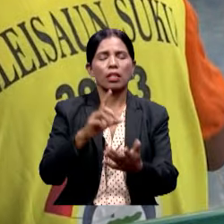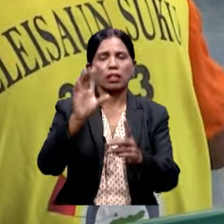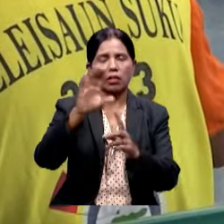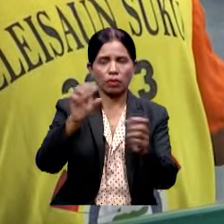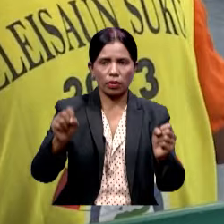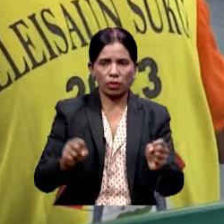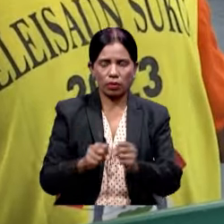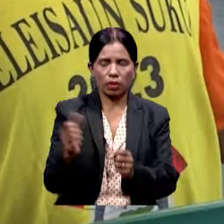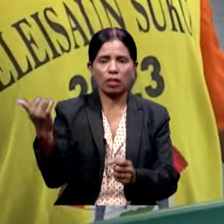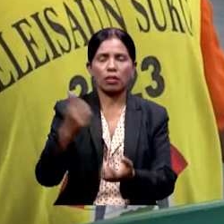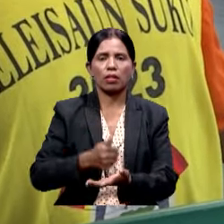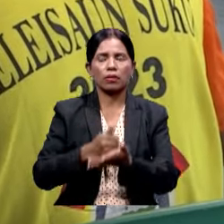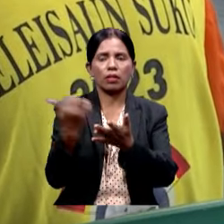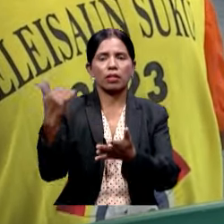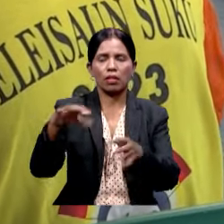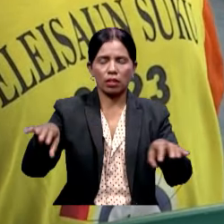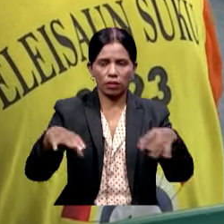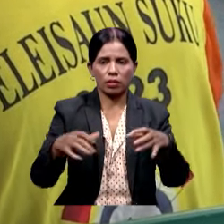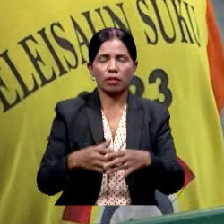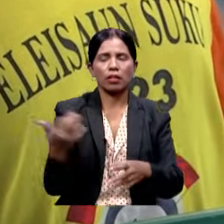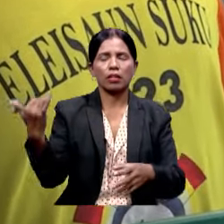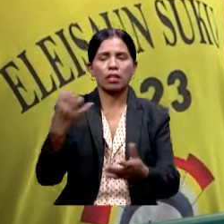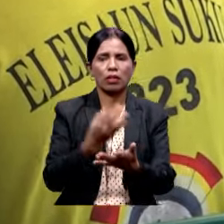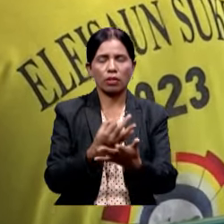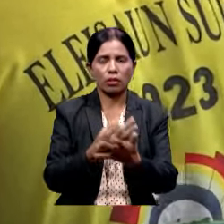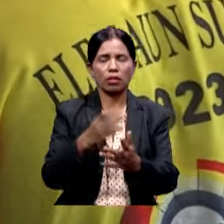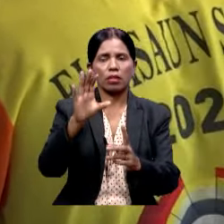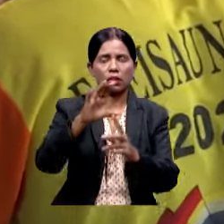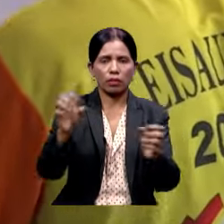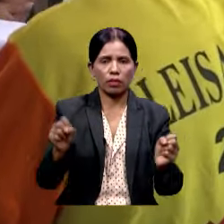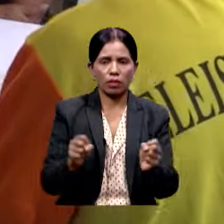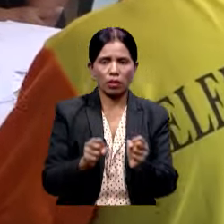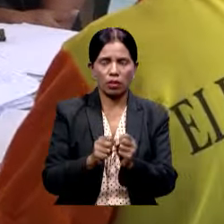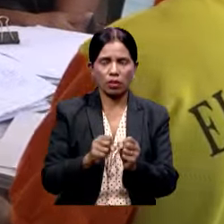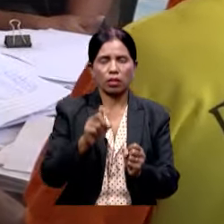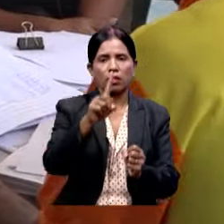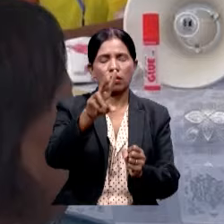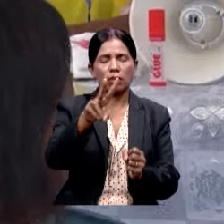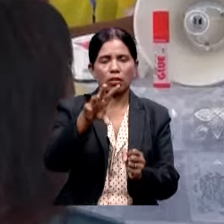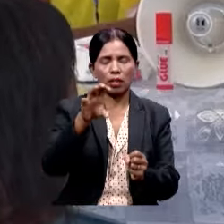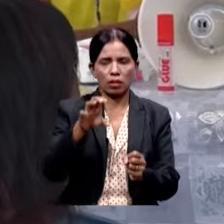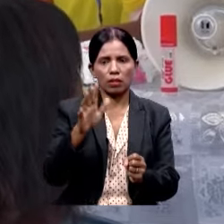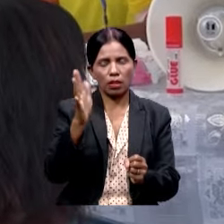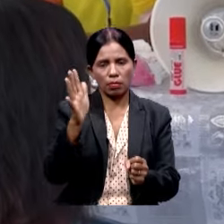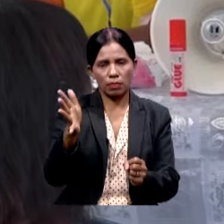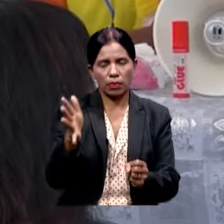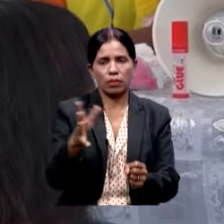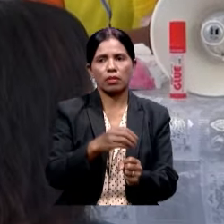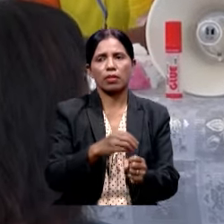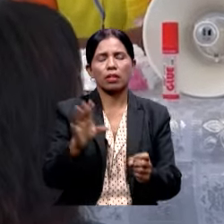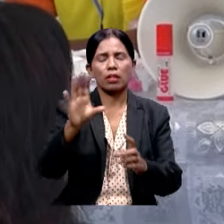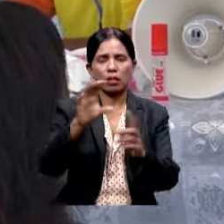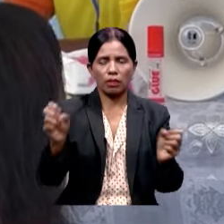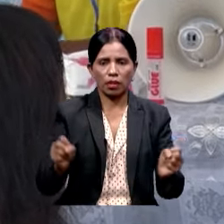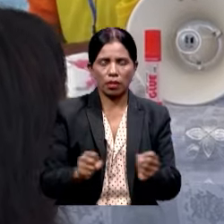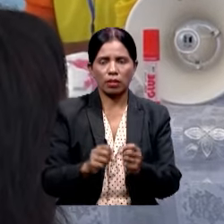facilita, se não, o serviço. Se a subsídio, se fizer $250 por mês. Se fizer aldeia, Sira,